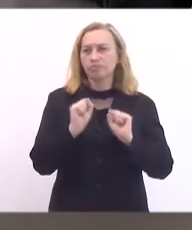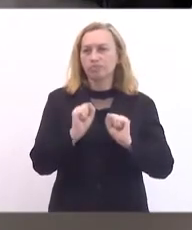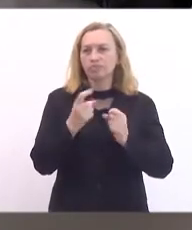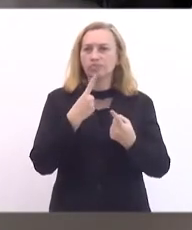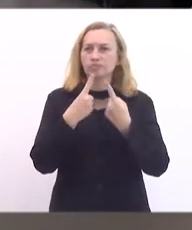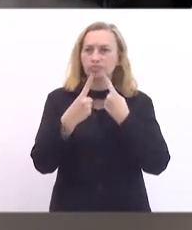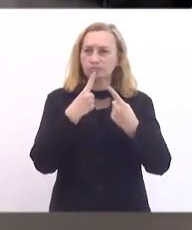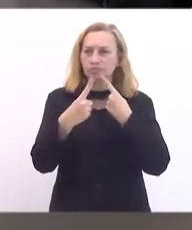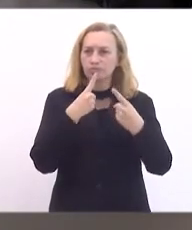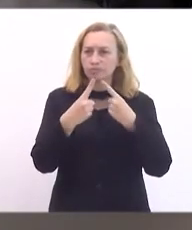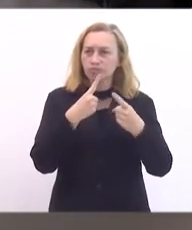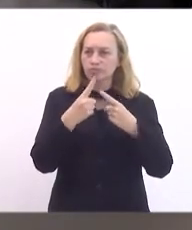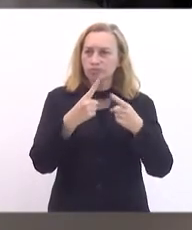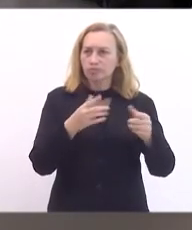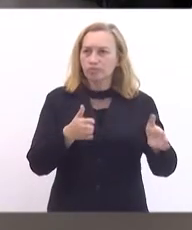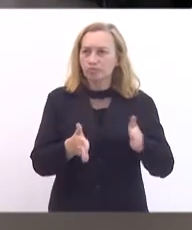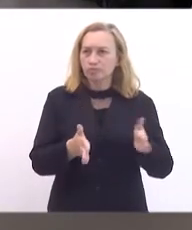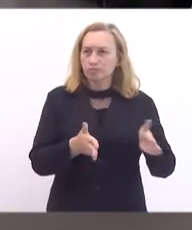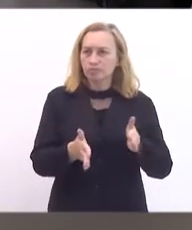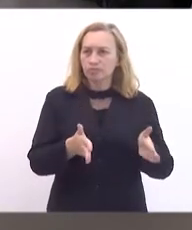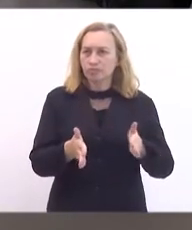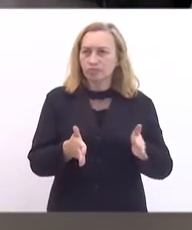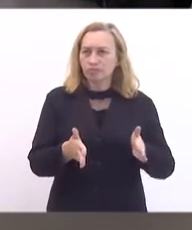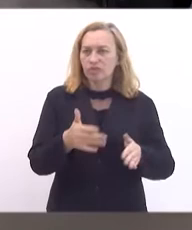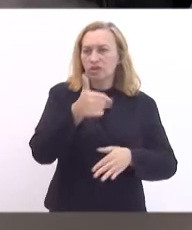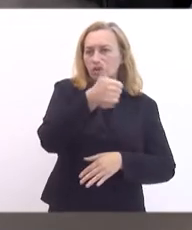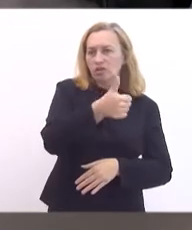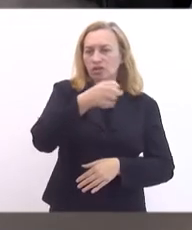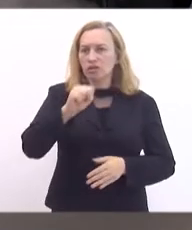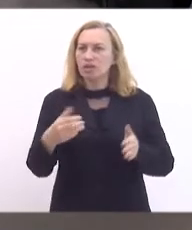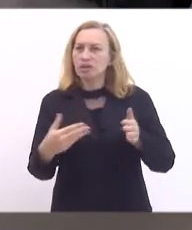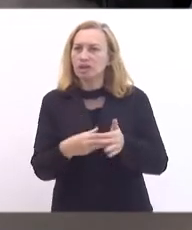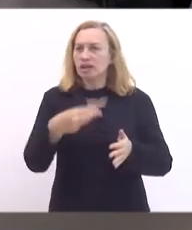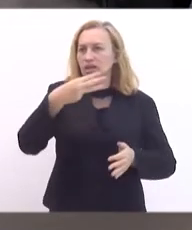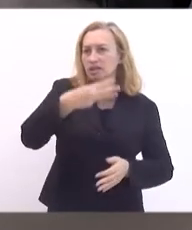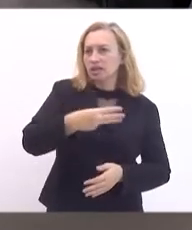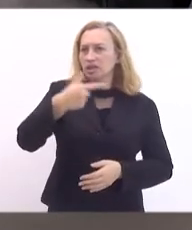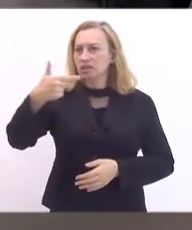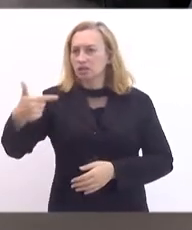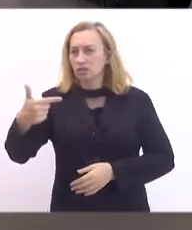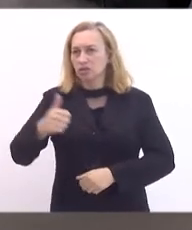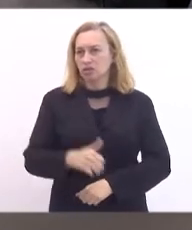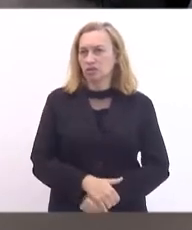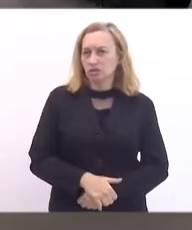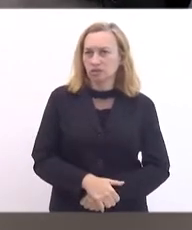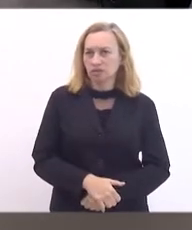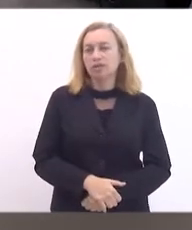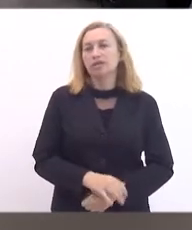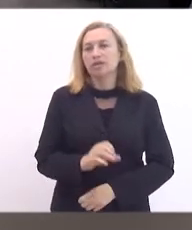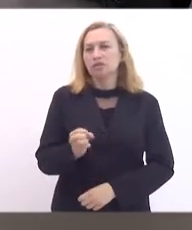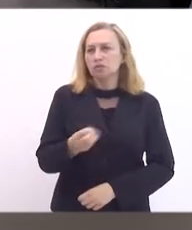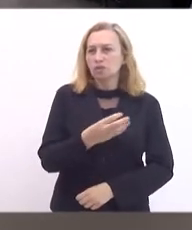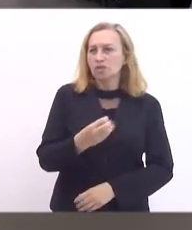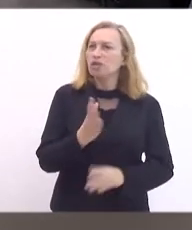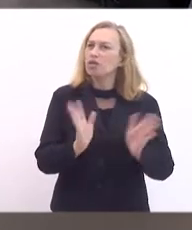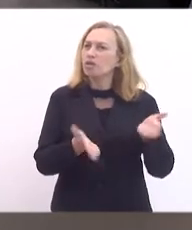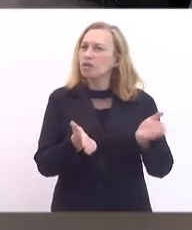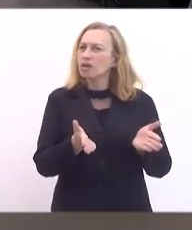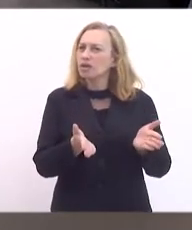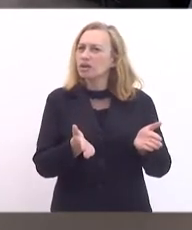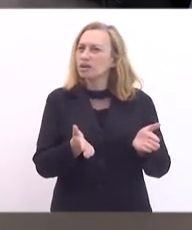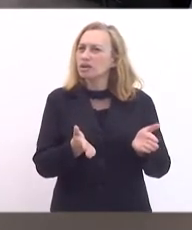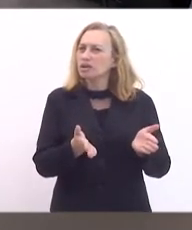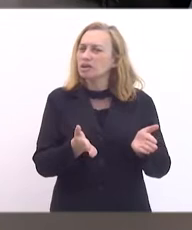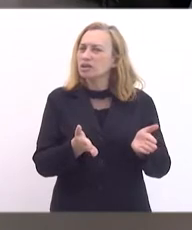discutir é a prorrogação de 28 para 32 assim mesmo recentemente saiu